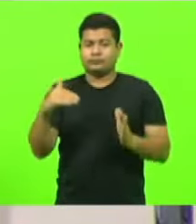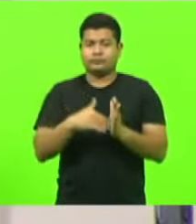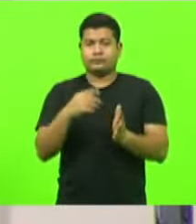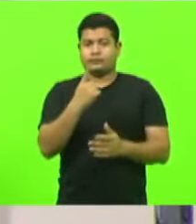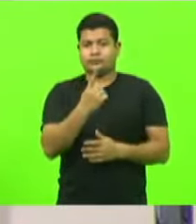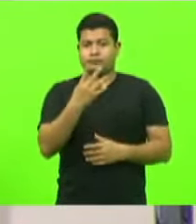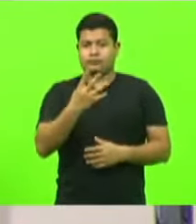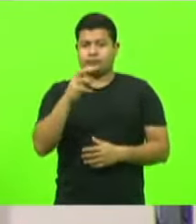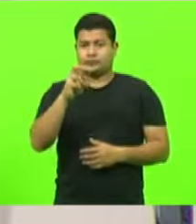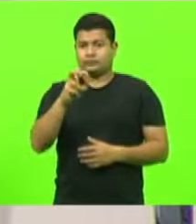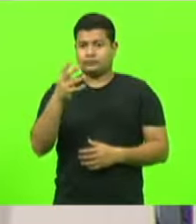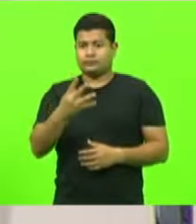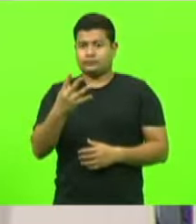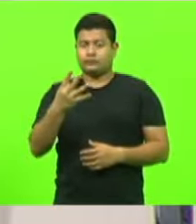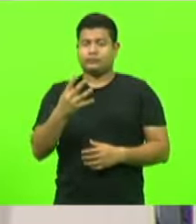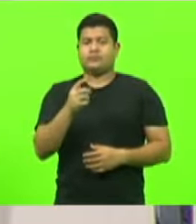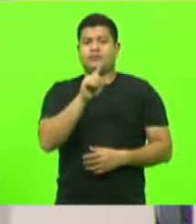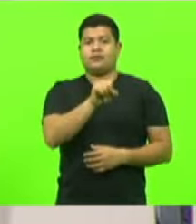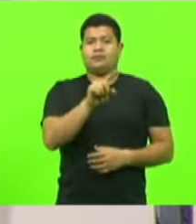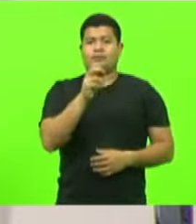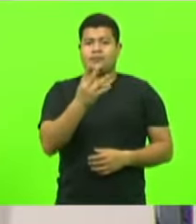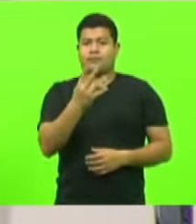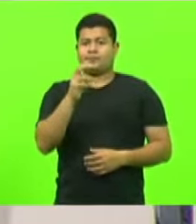a 1454 e